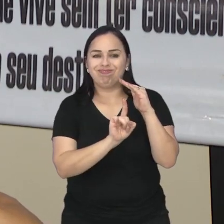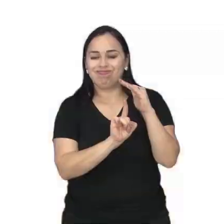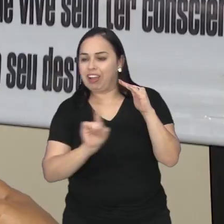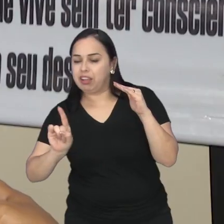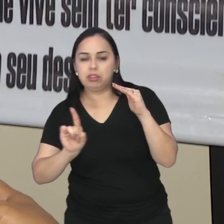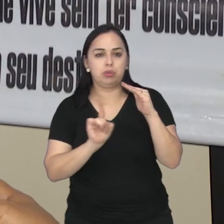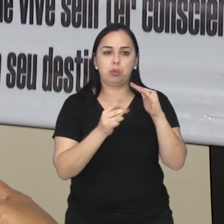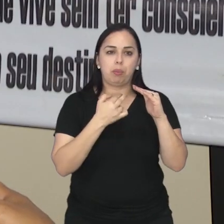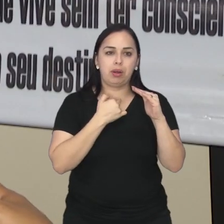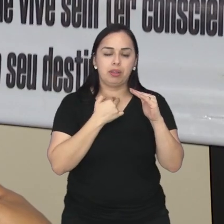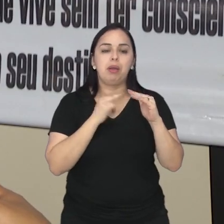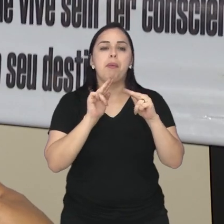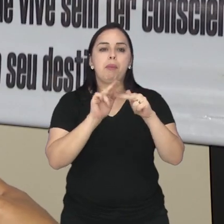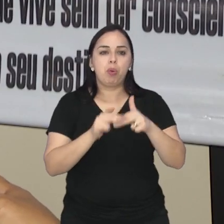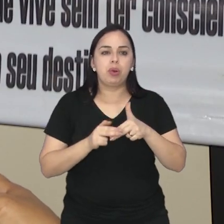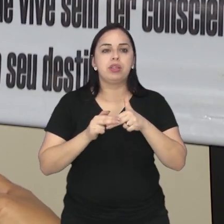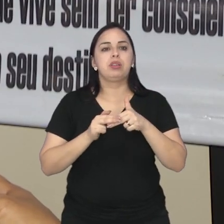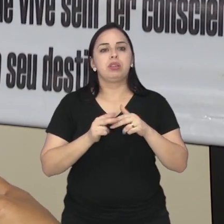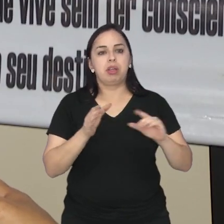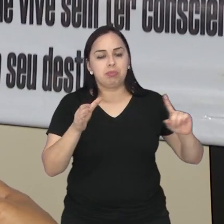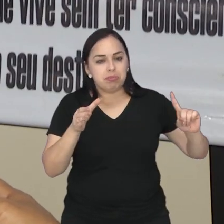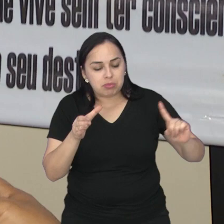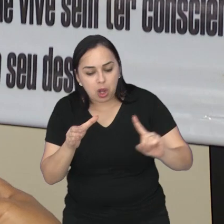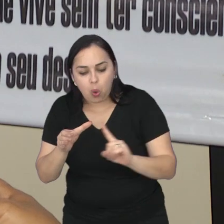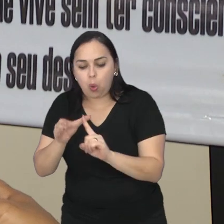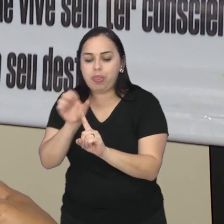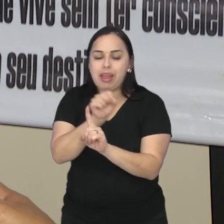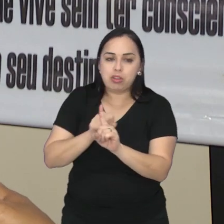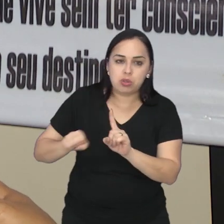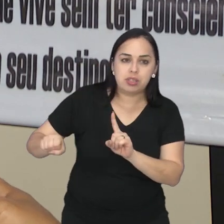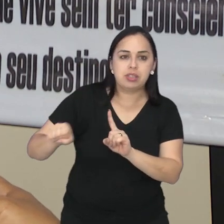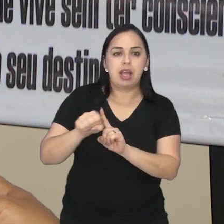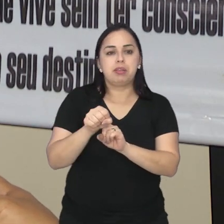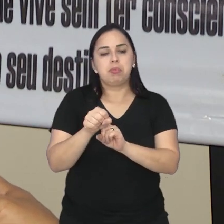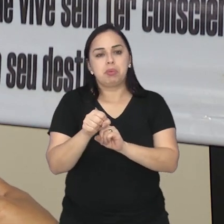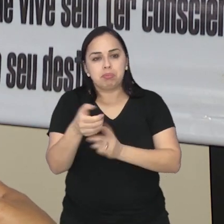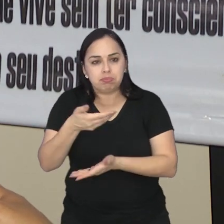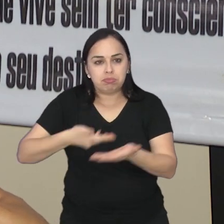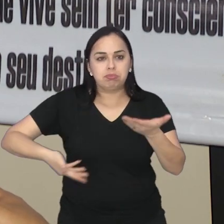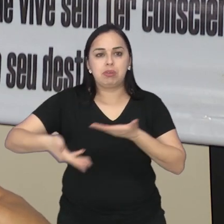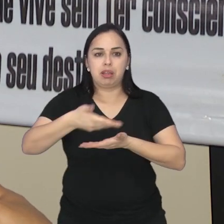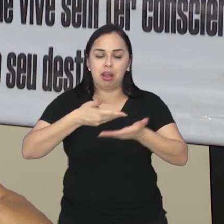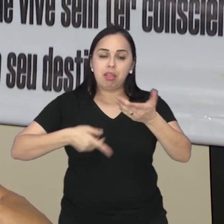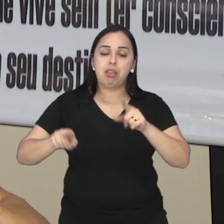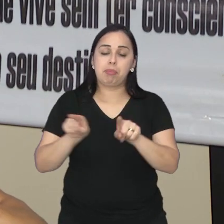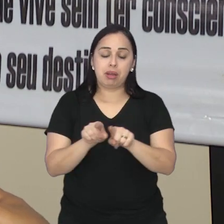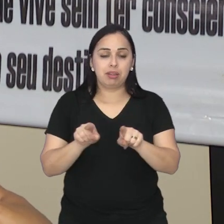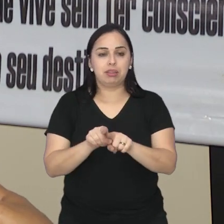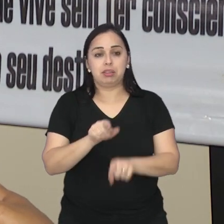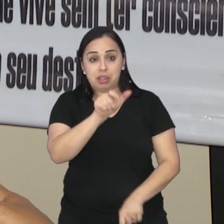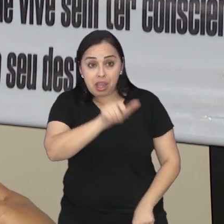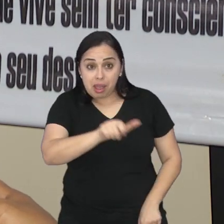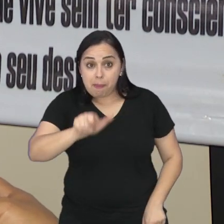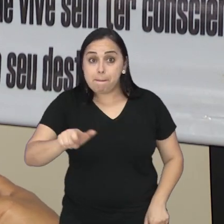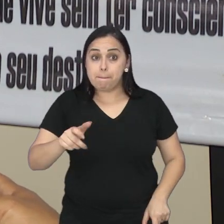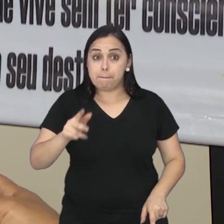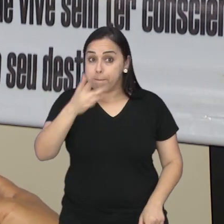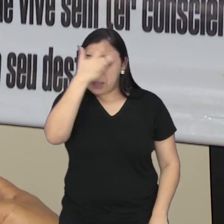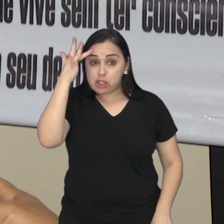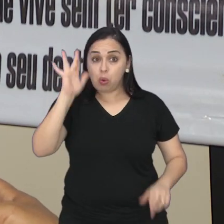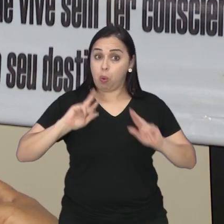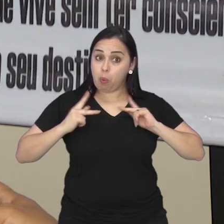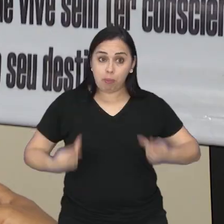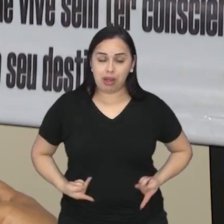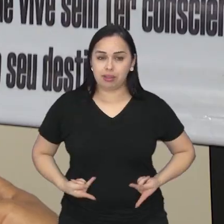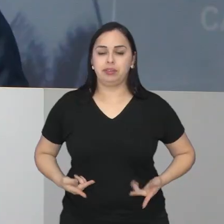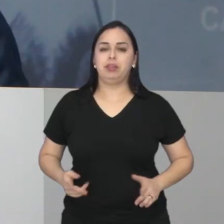onde ir. A gente tem que colocar eles na sociedade, sabe? Para poder participar também, porque eles são gente,